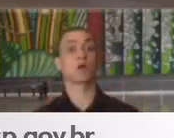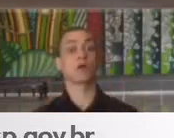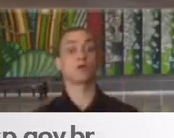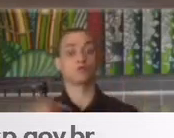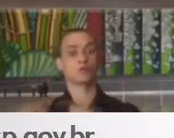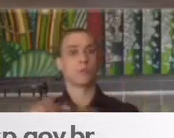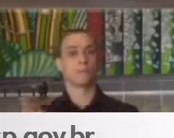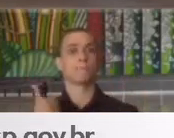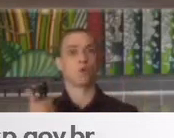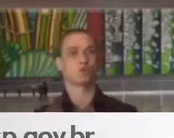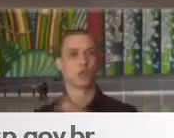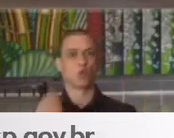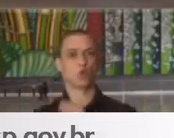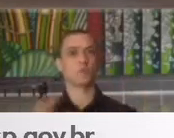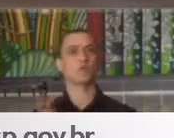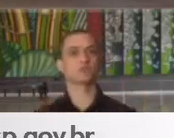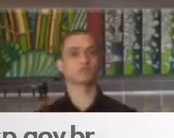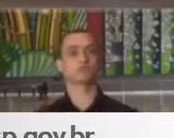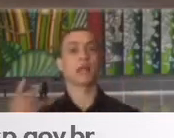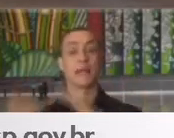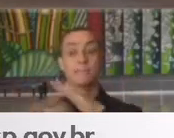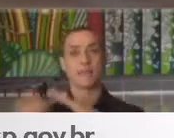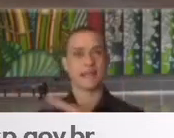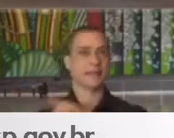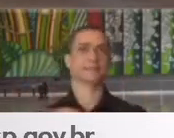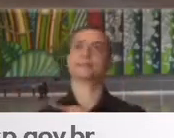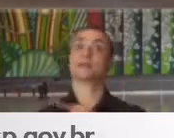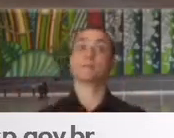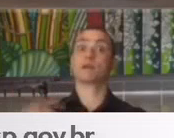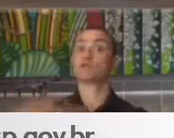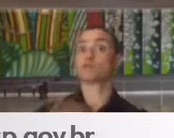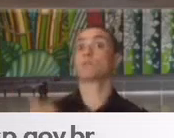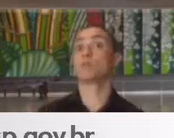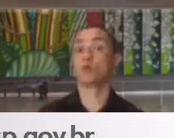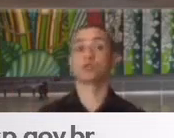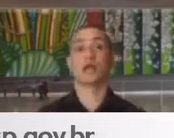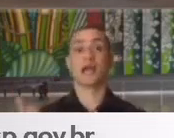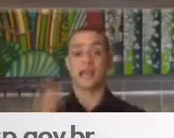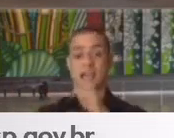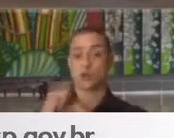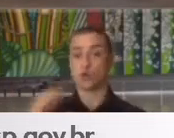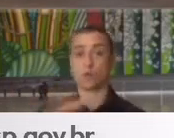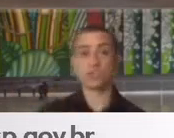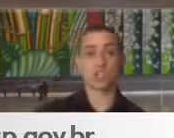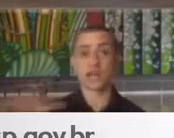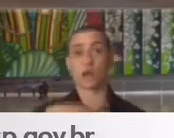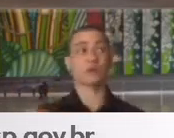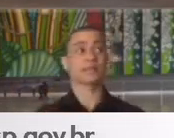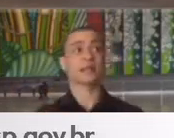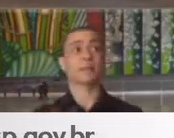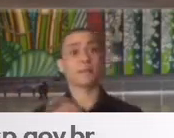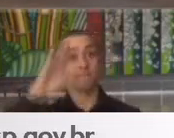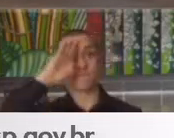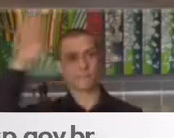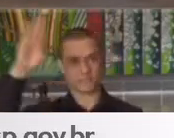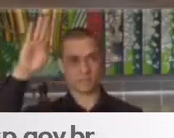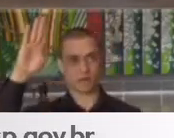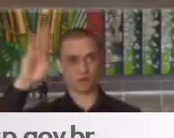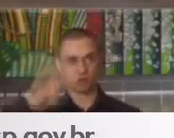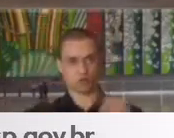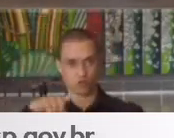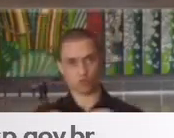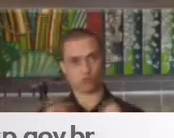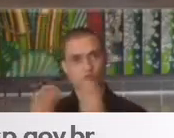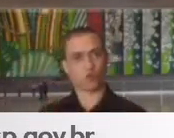funcionamento das empresas, o bom funcionamento da economia e, principalmente, o fornecimento também